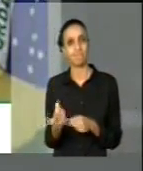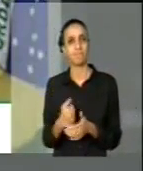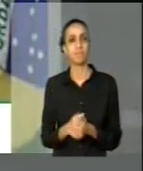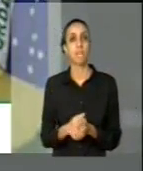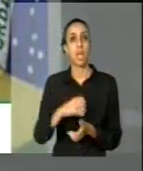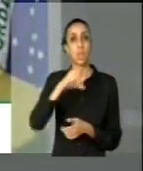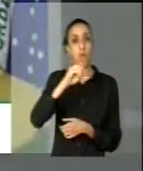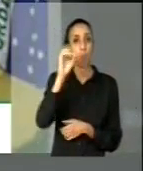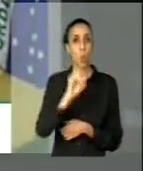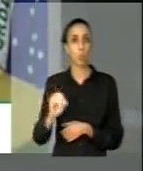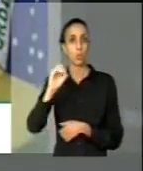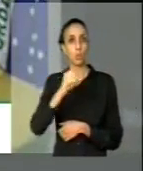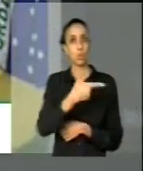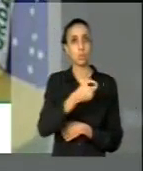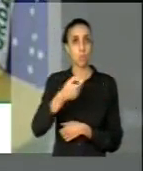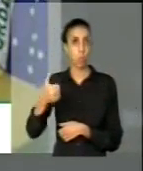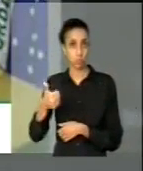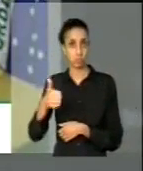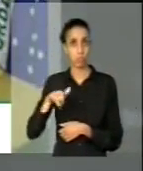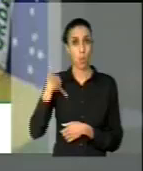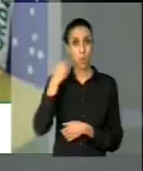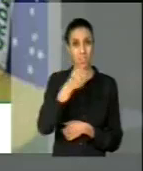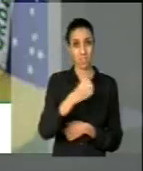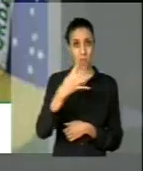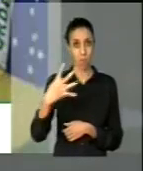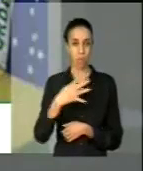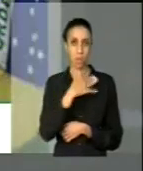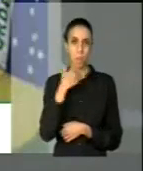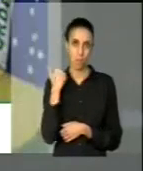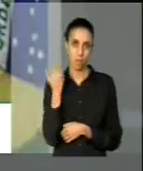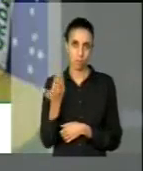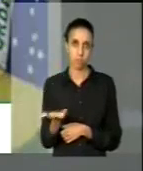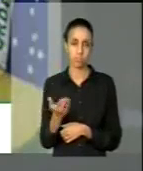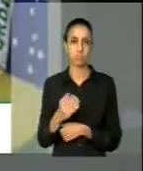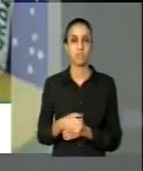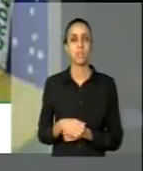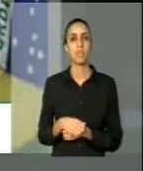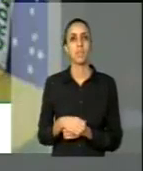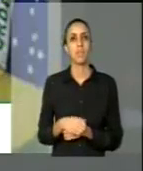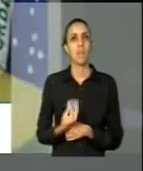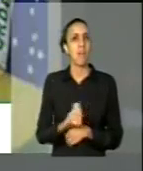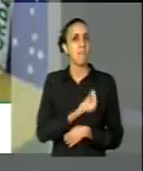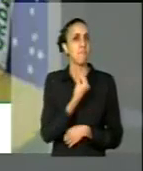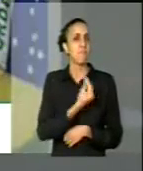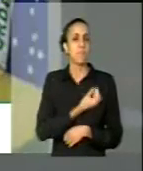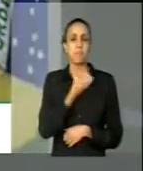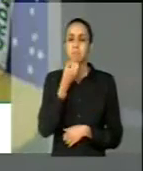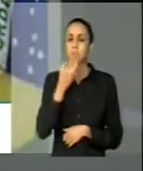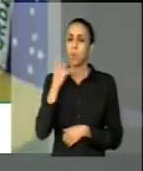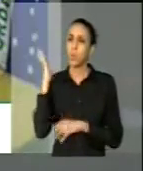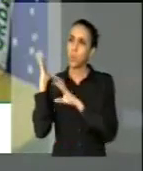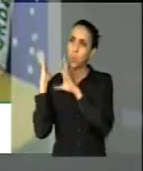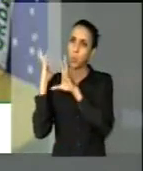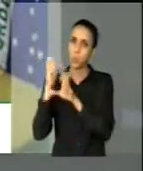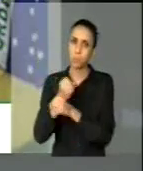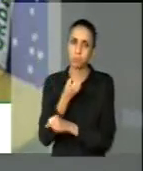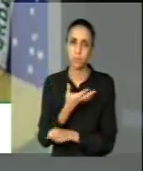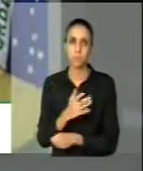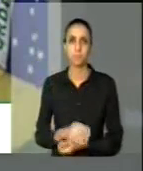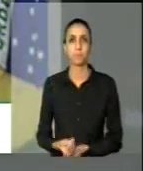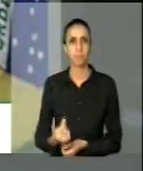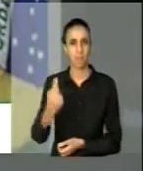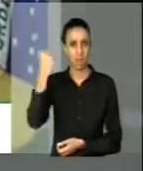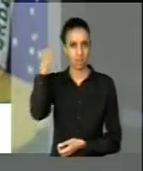de outubro de 2001, aos 84 anos de uma vida bem vivida. Na ocasião, o ex-presidente Fernando Henrique